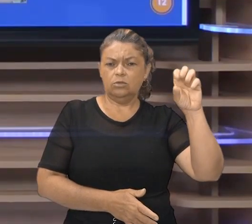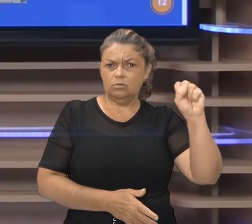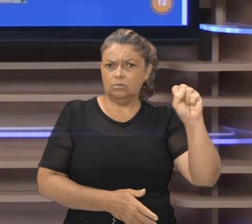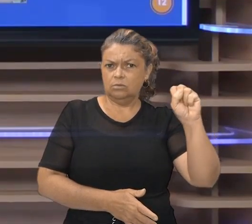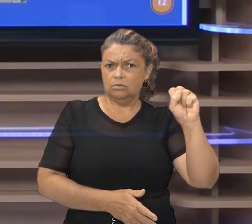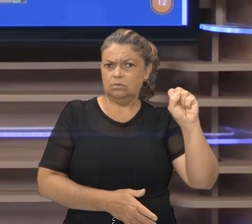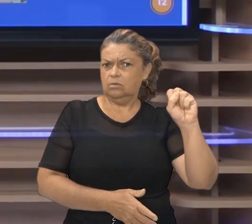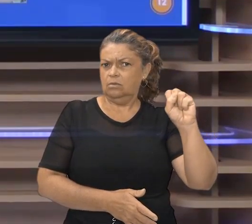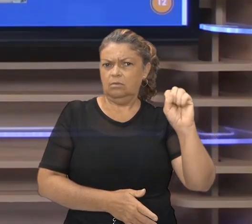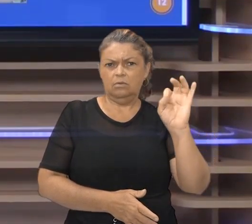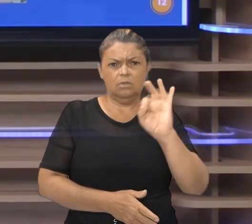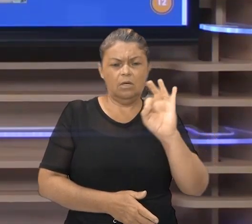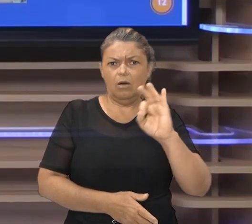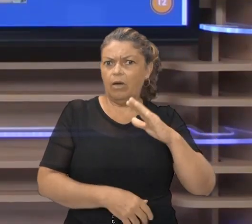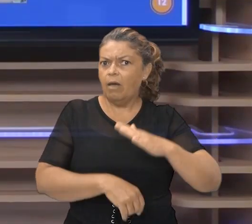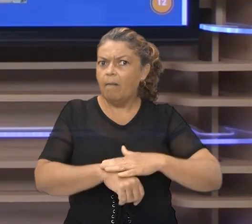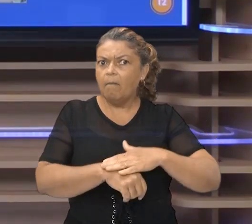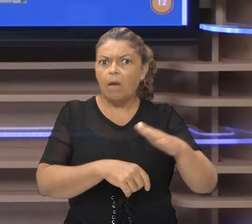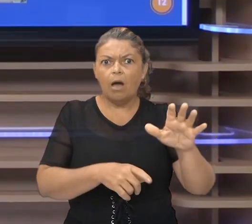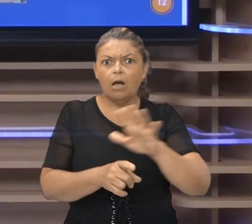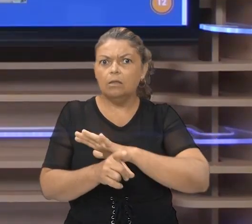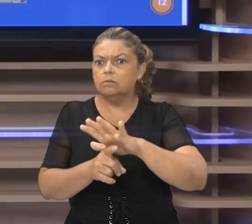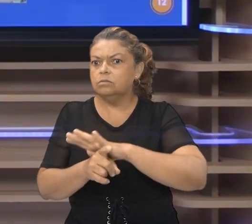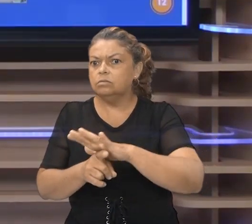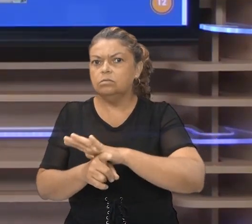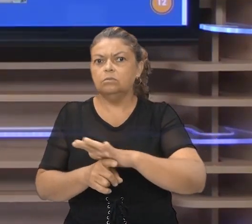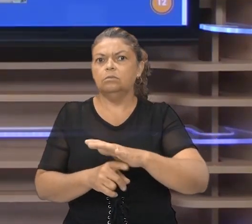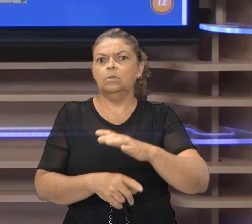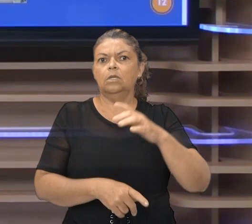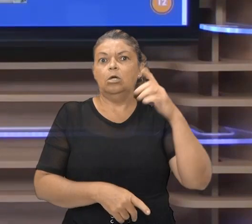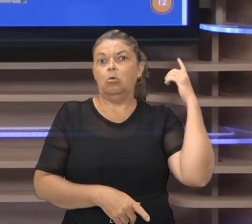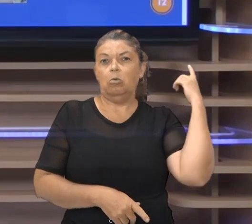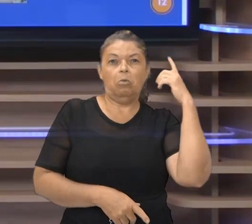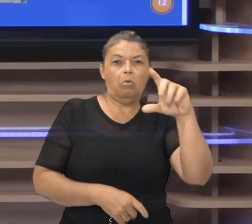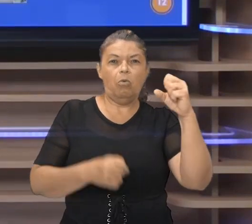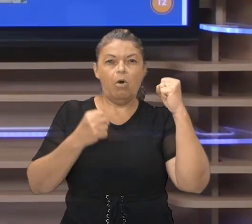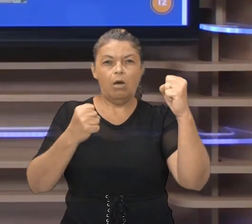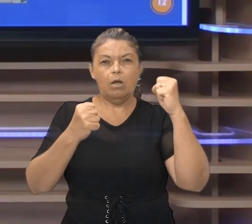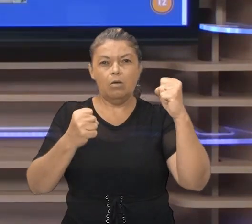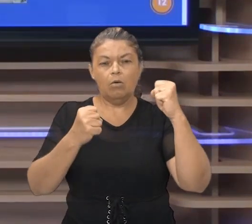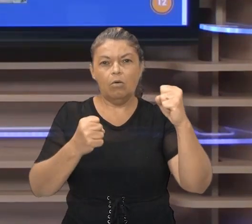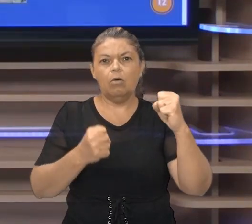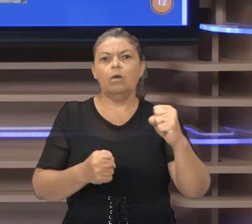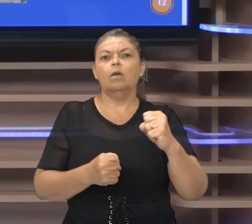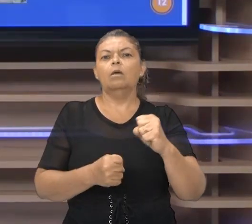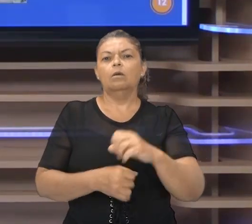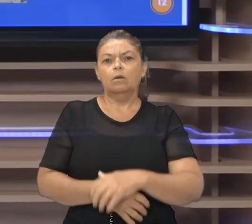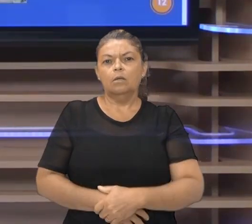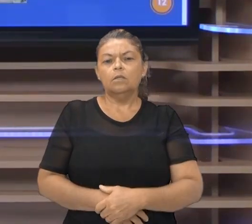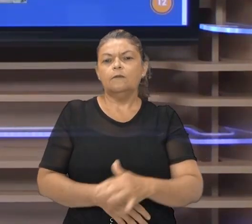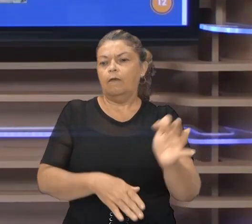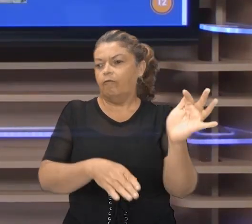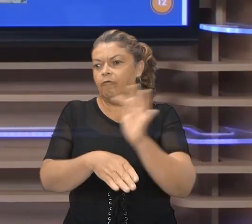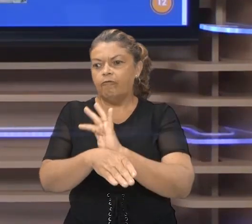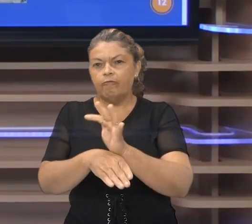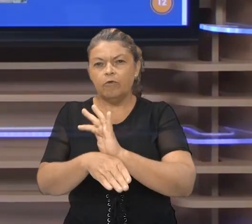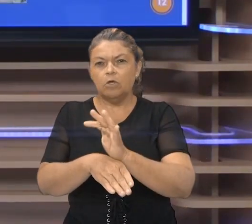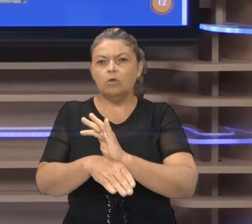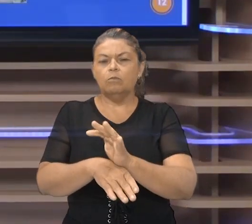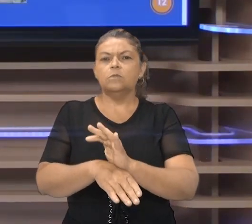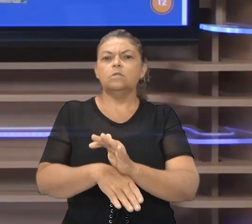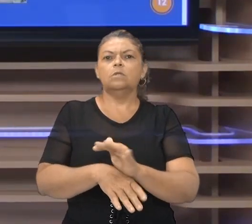famosos aí por conta de um herói que virou um grande astro de cinema. Tinham os